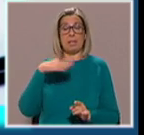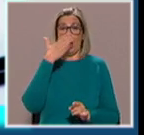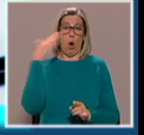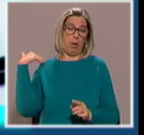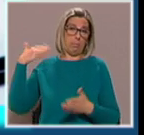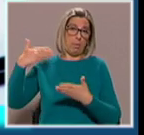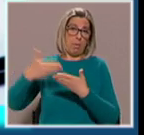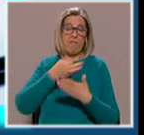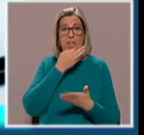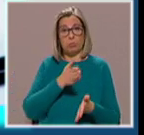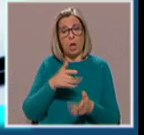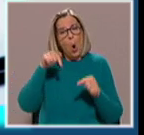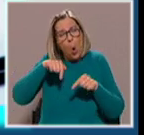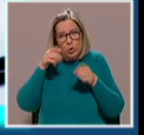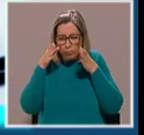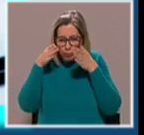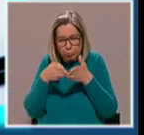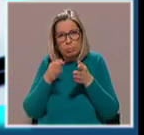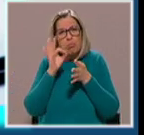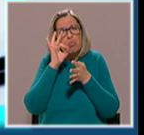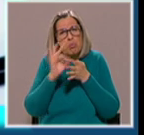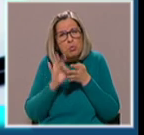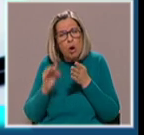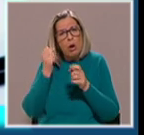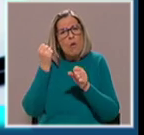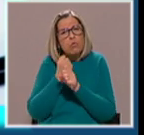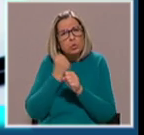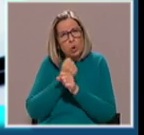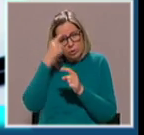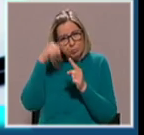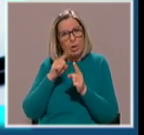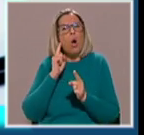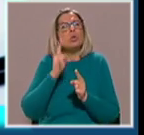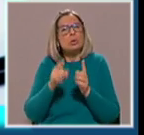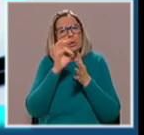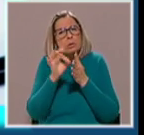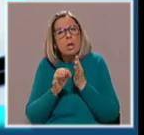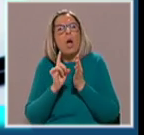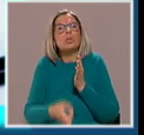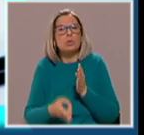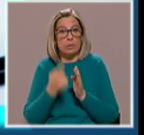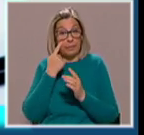vamos então falar um bocadinho em pormenor das suas funções e que tipos de constituintes são. Fiquem então atentos ao